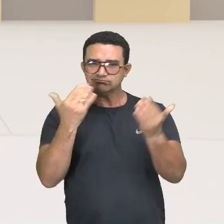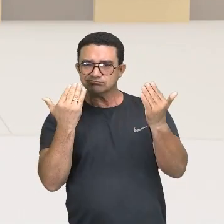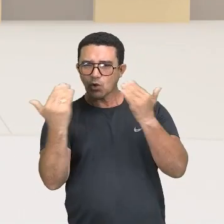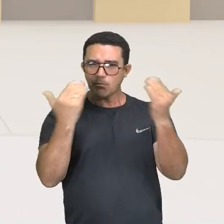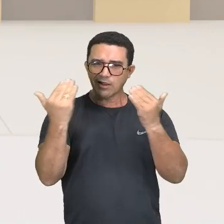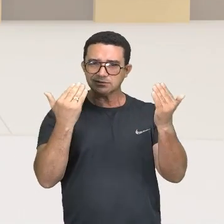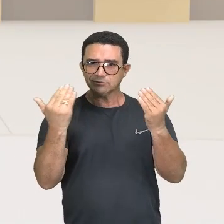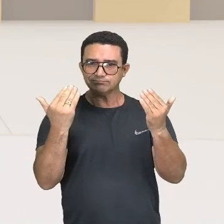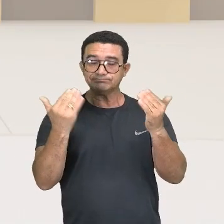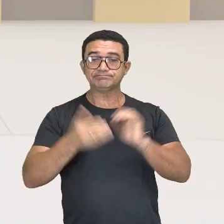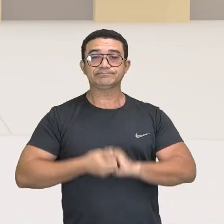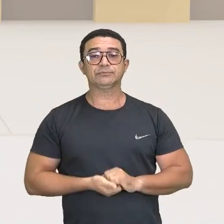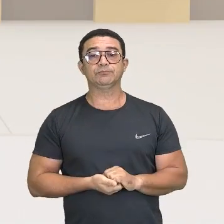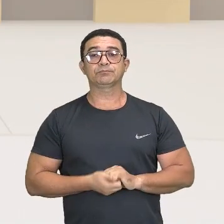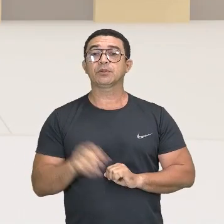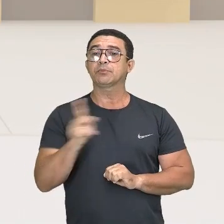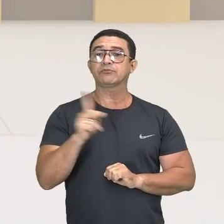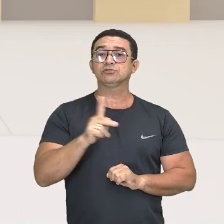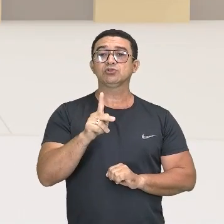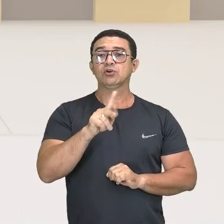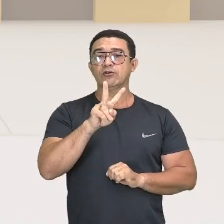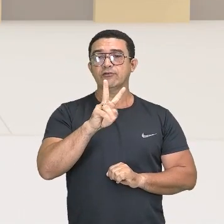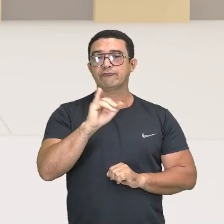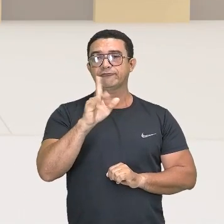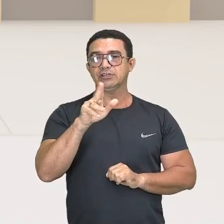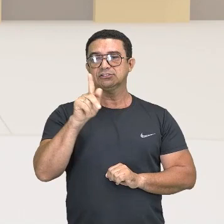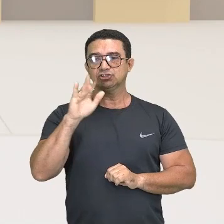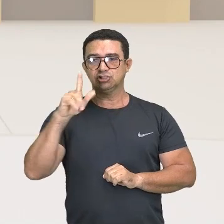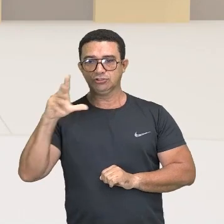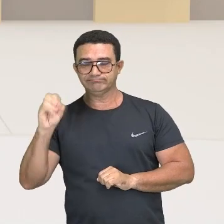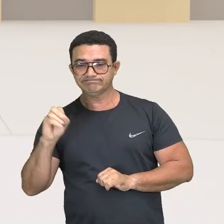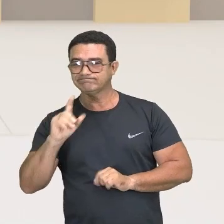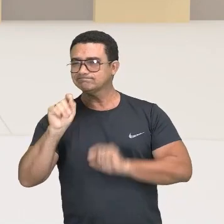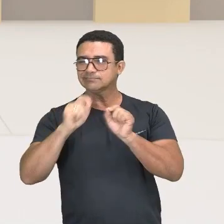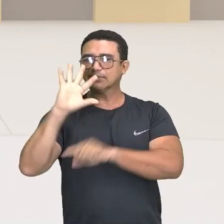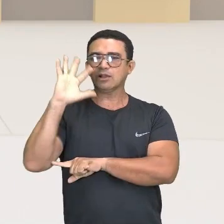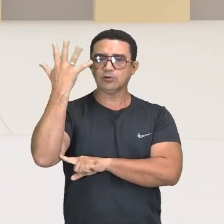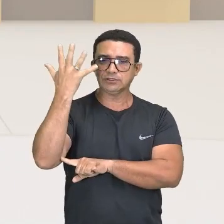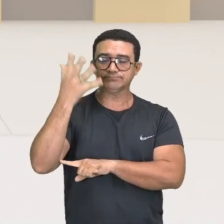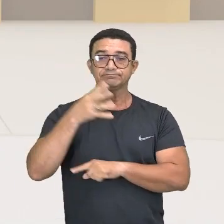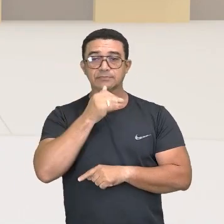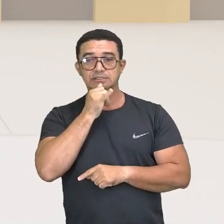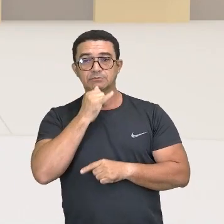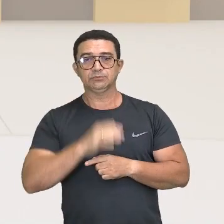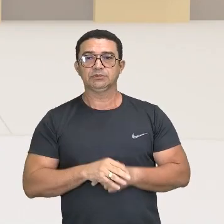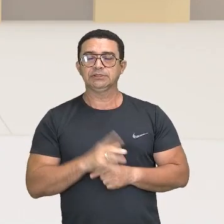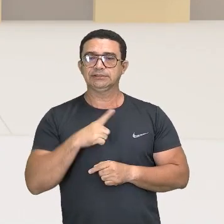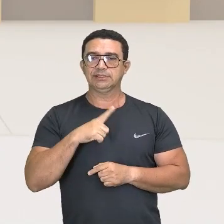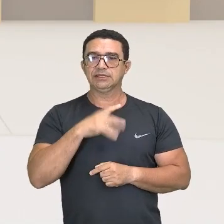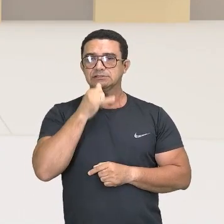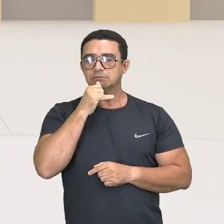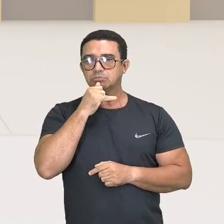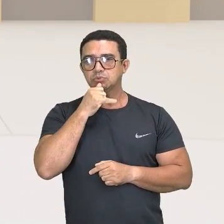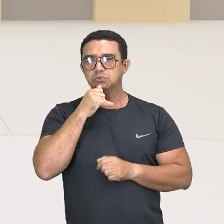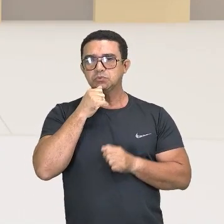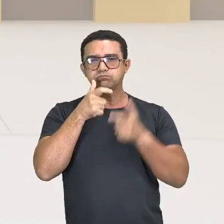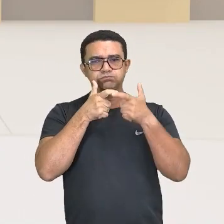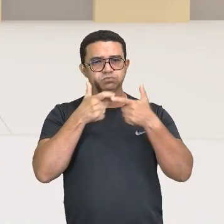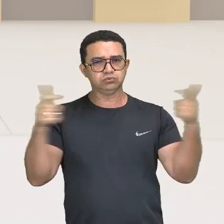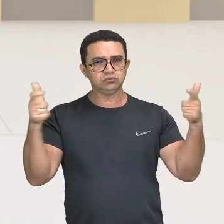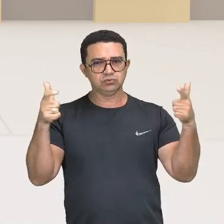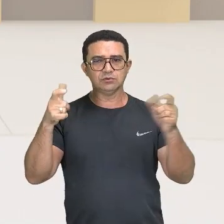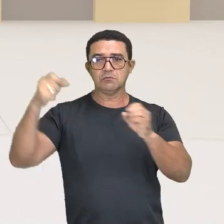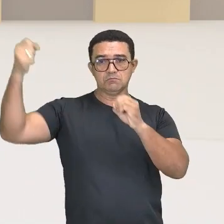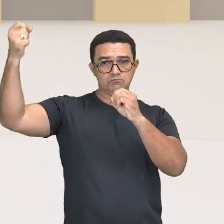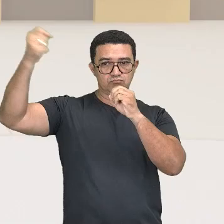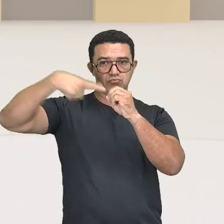como o professor Virgílio falou, o que acontece? Acontece que, quando nós temos a intensificação do efeito estufa, ocorre